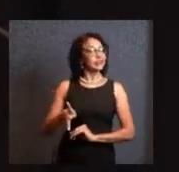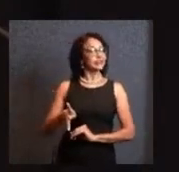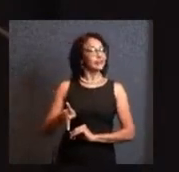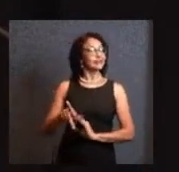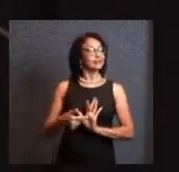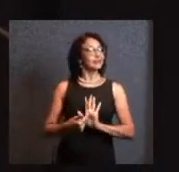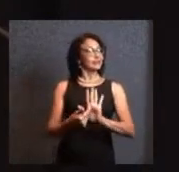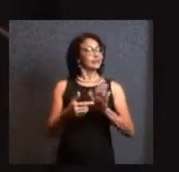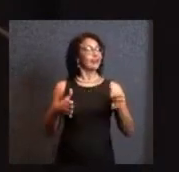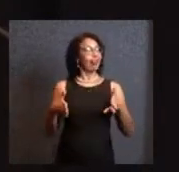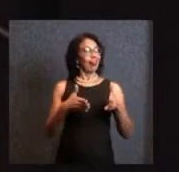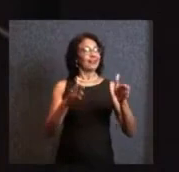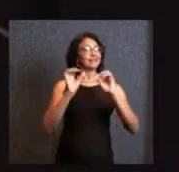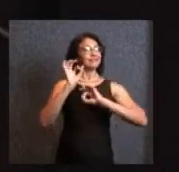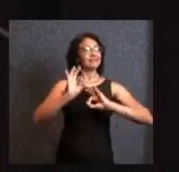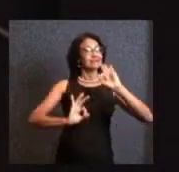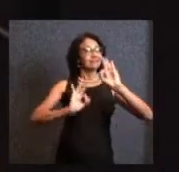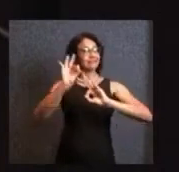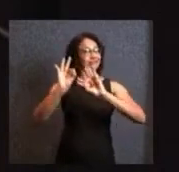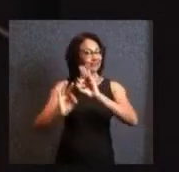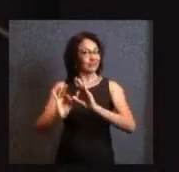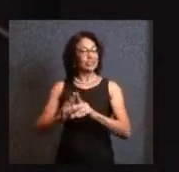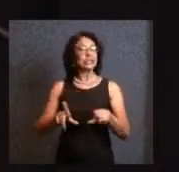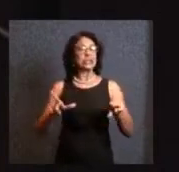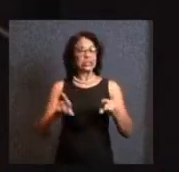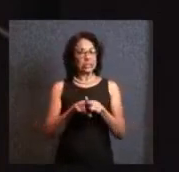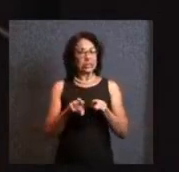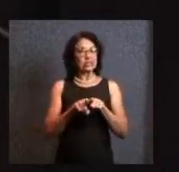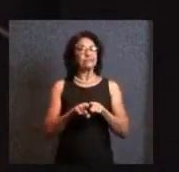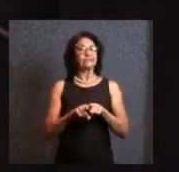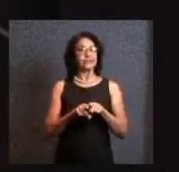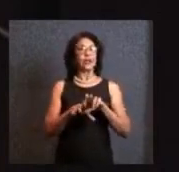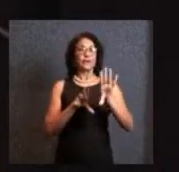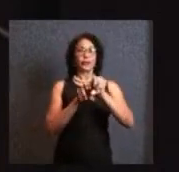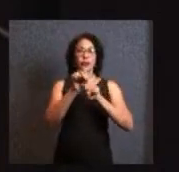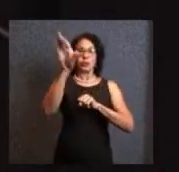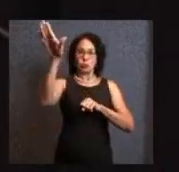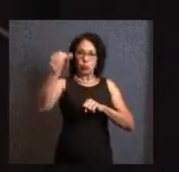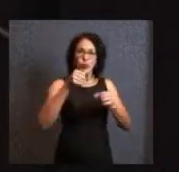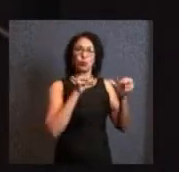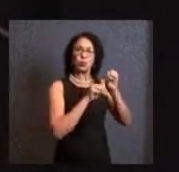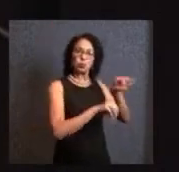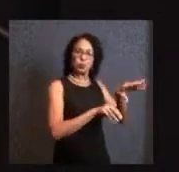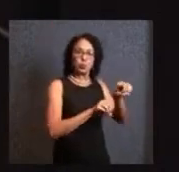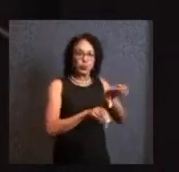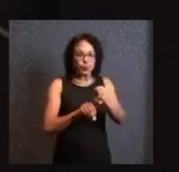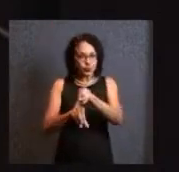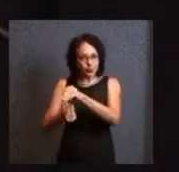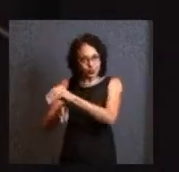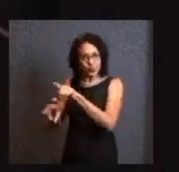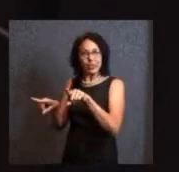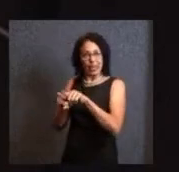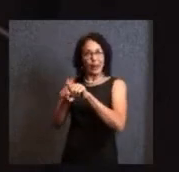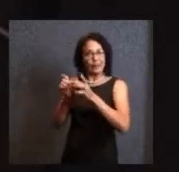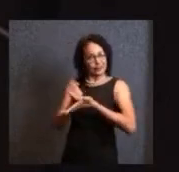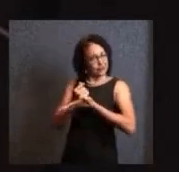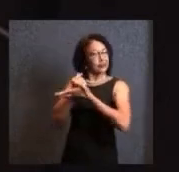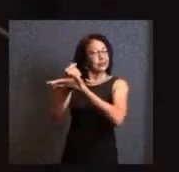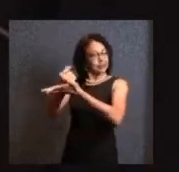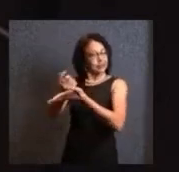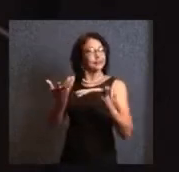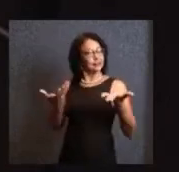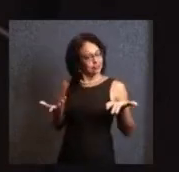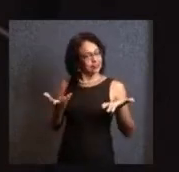Caminhos da Educação tem momentos formativos e nós iremos participar de alguns desses momentos